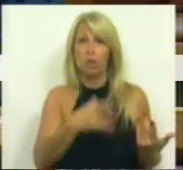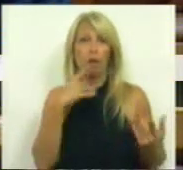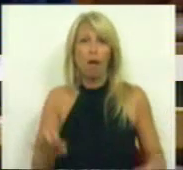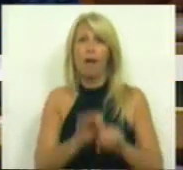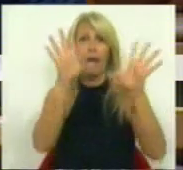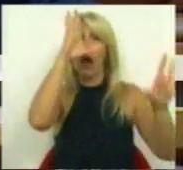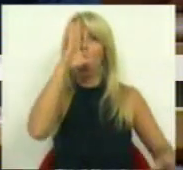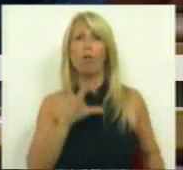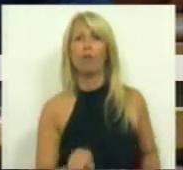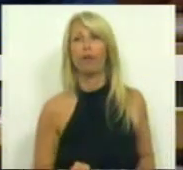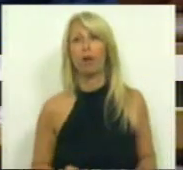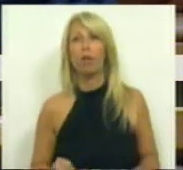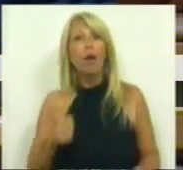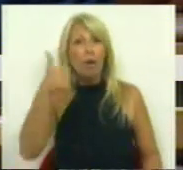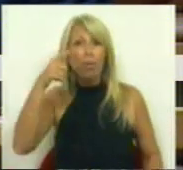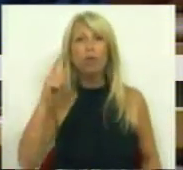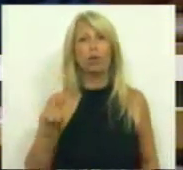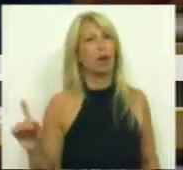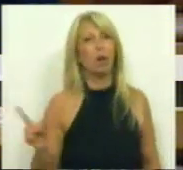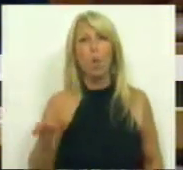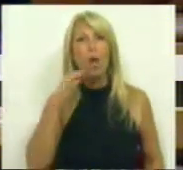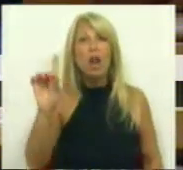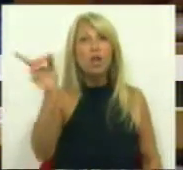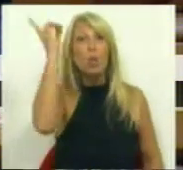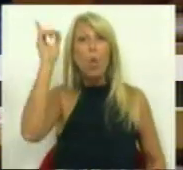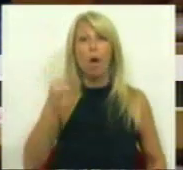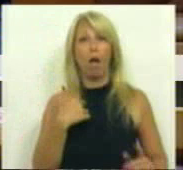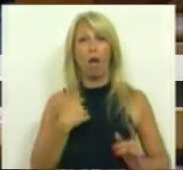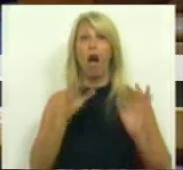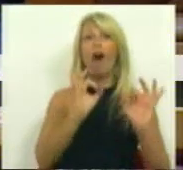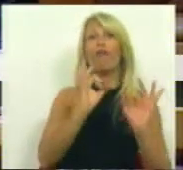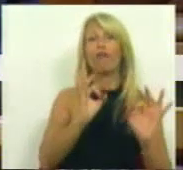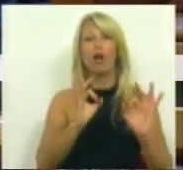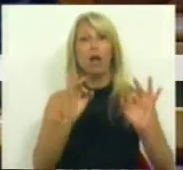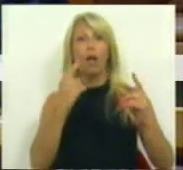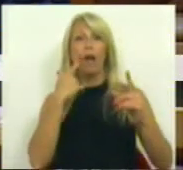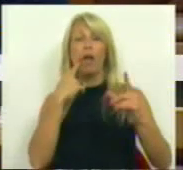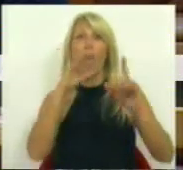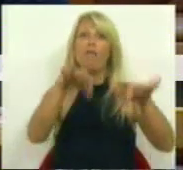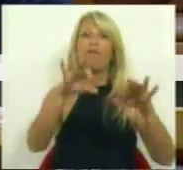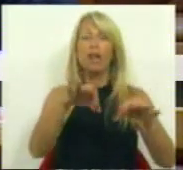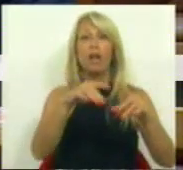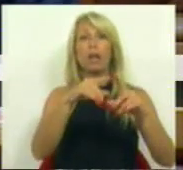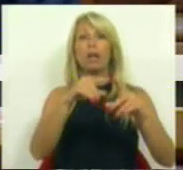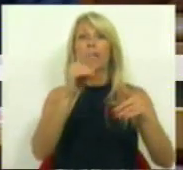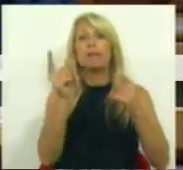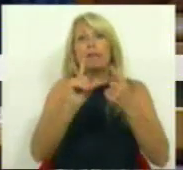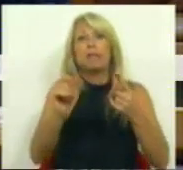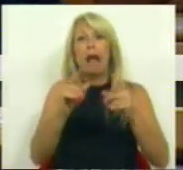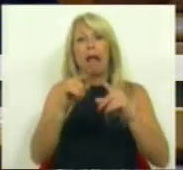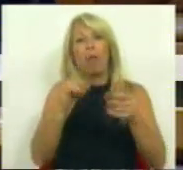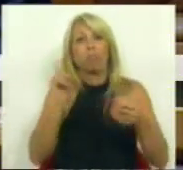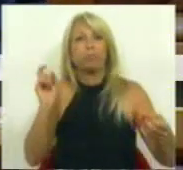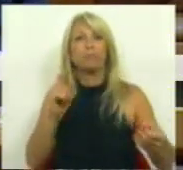o Bloco de Esquerda não é, nem nunca foi, a favor da saída do euro. O Governo é que está a empurrar perigosamente